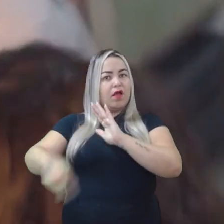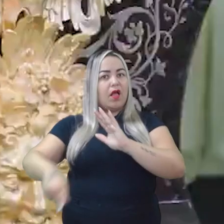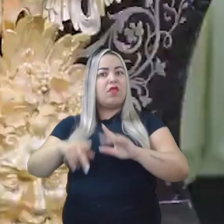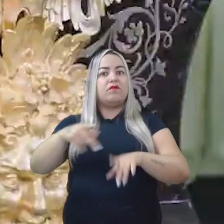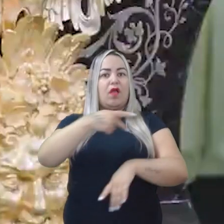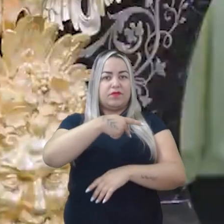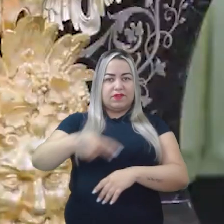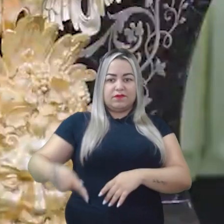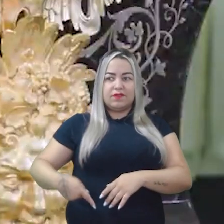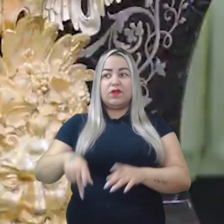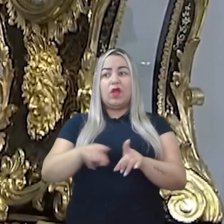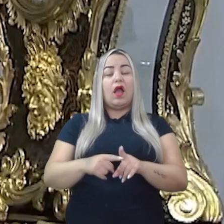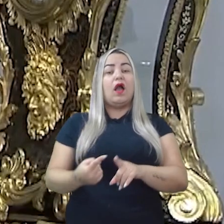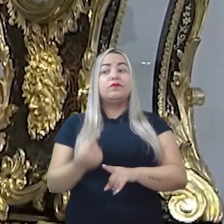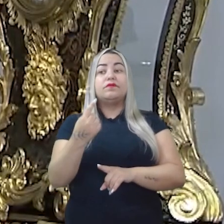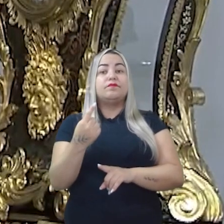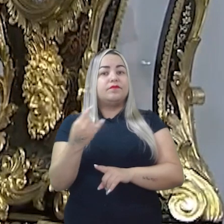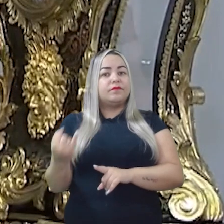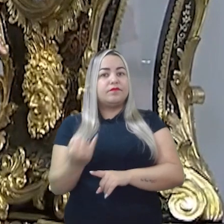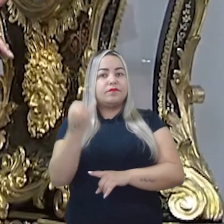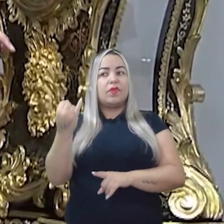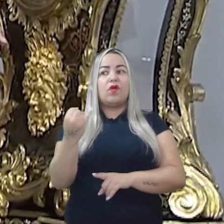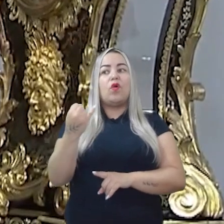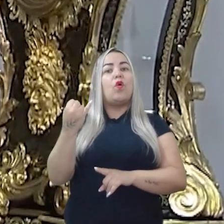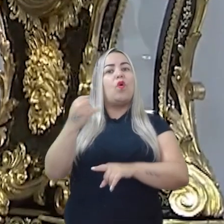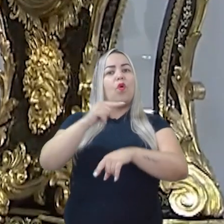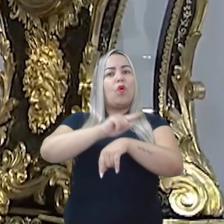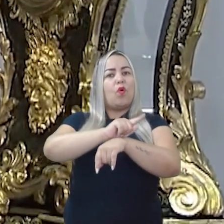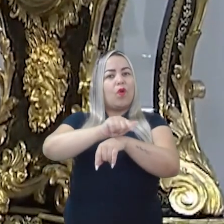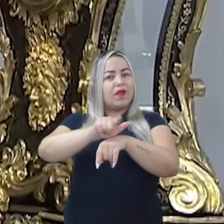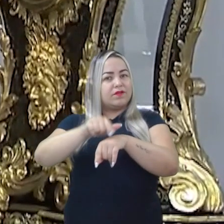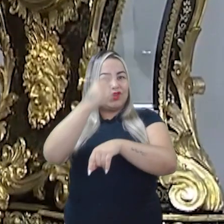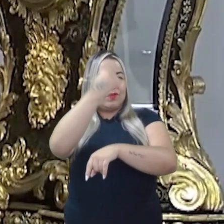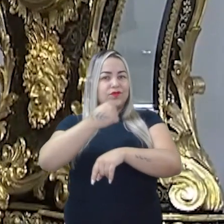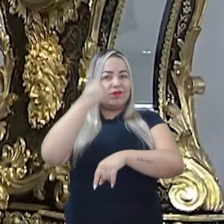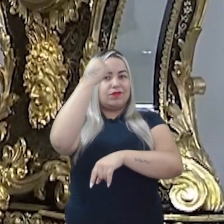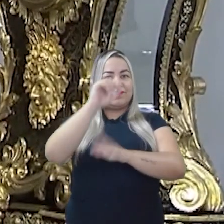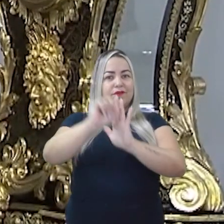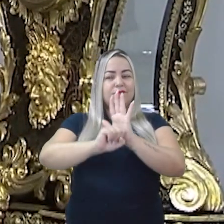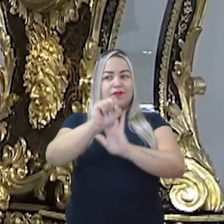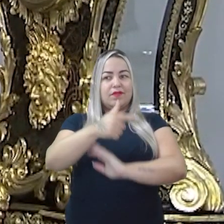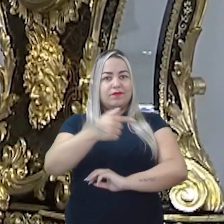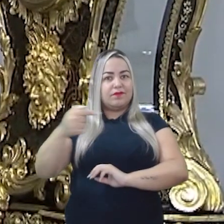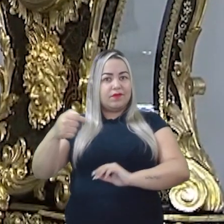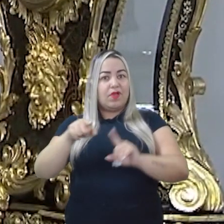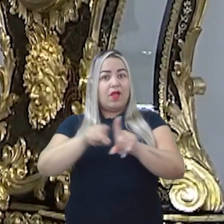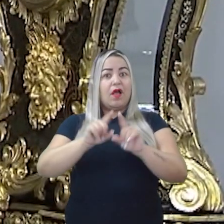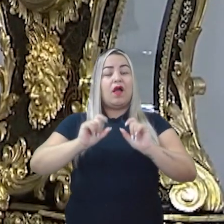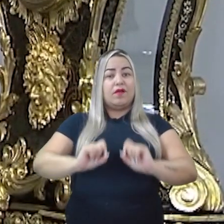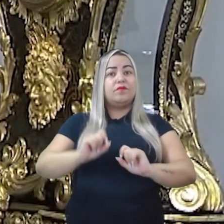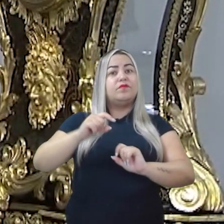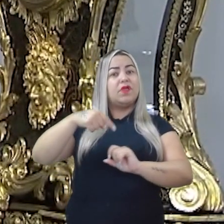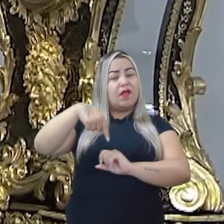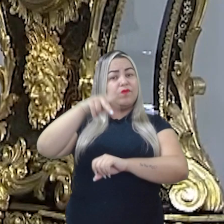ao acervo da presidência. Um dos destaques deste primeiro evento foi o relógio histórico do século XVII, que